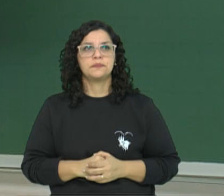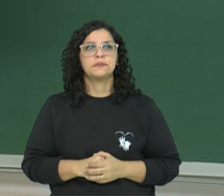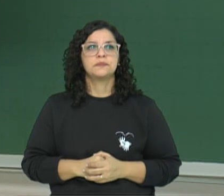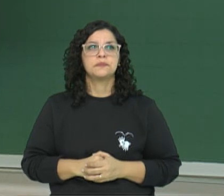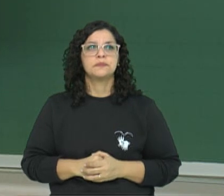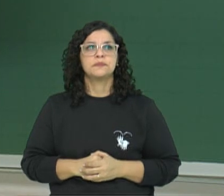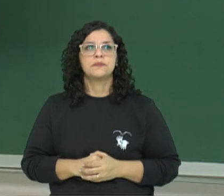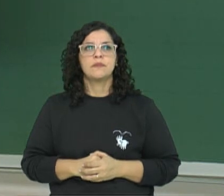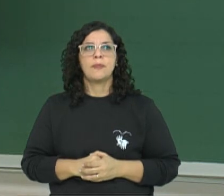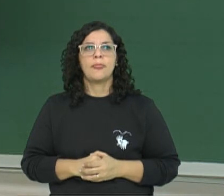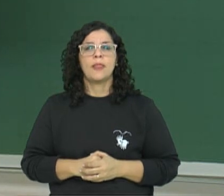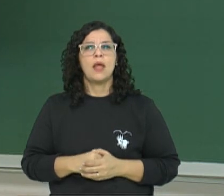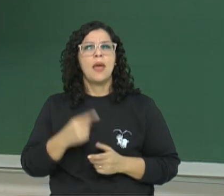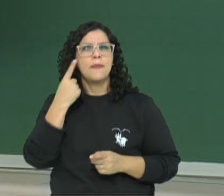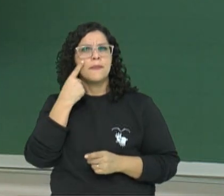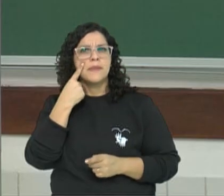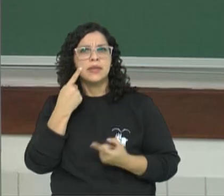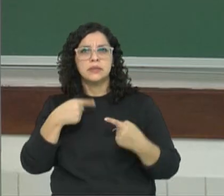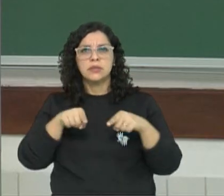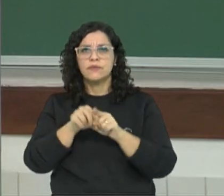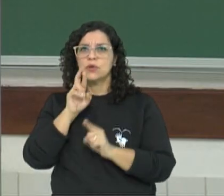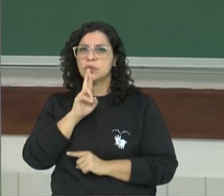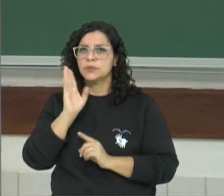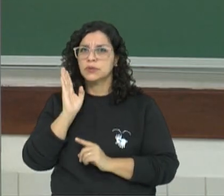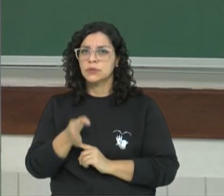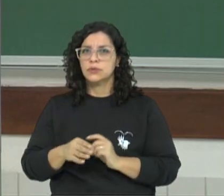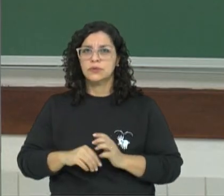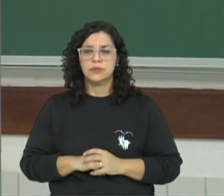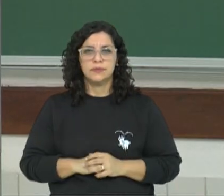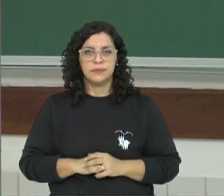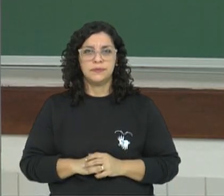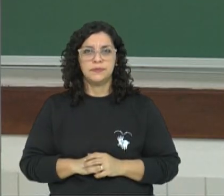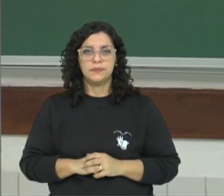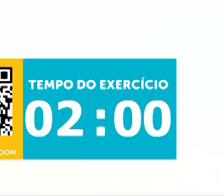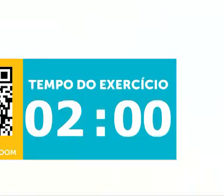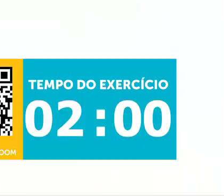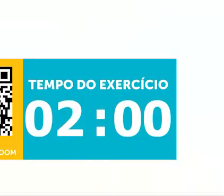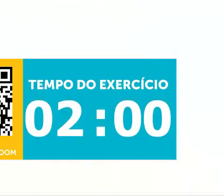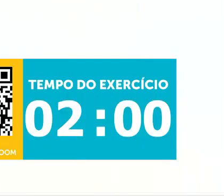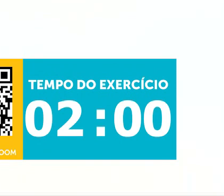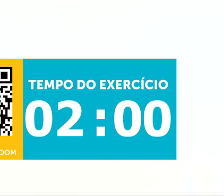certo? Dá uma pensadinha nessa questão e daqui a pouco a gente volta para responder.